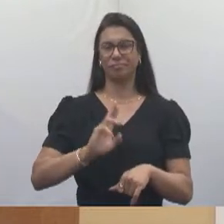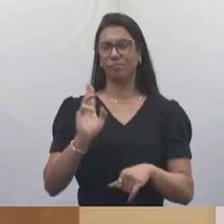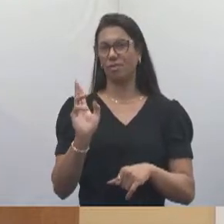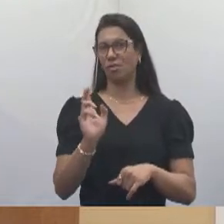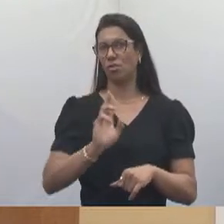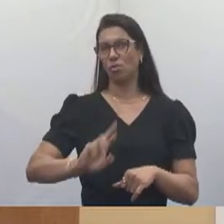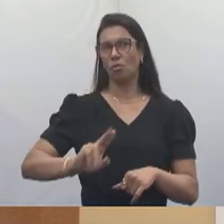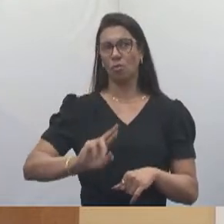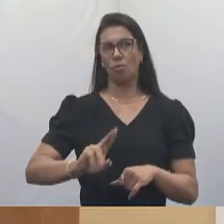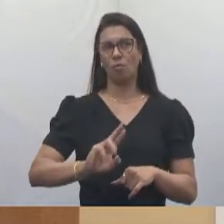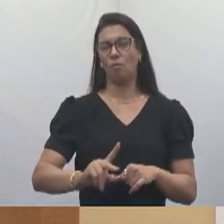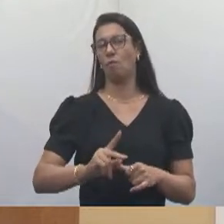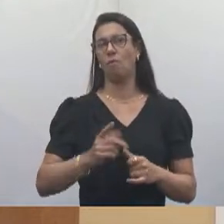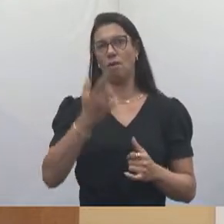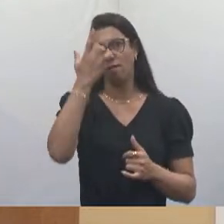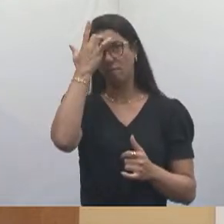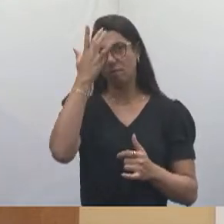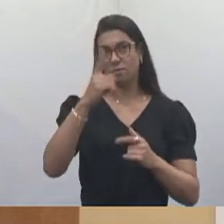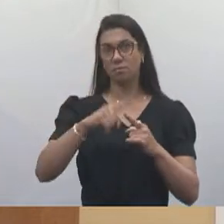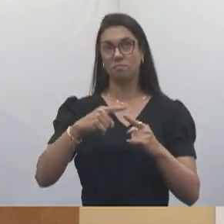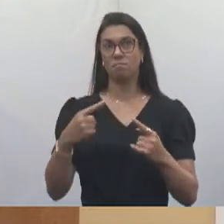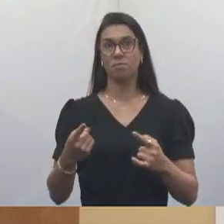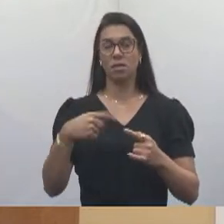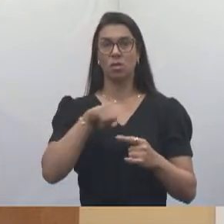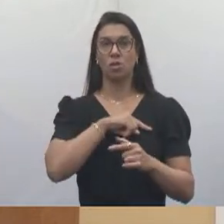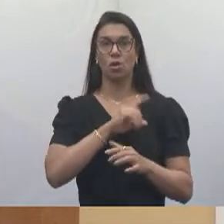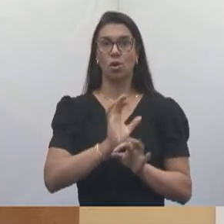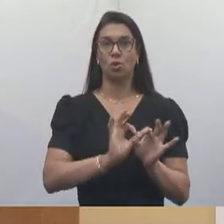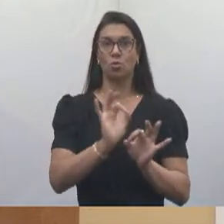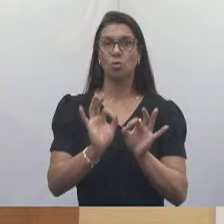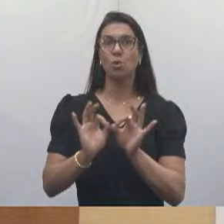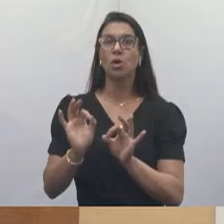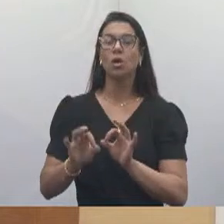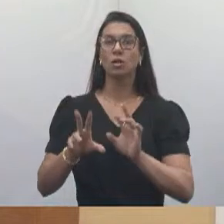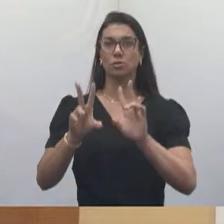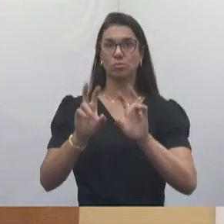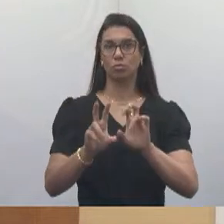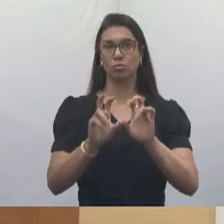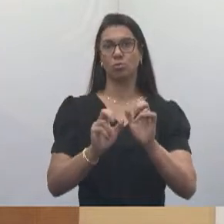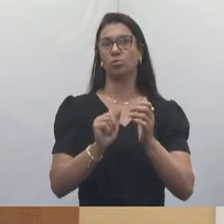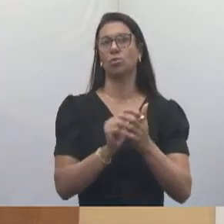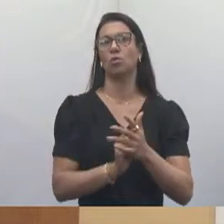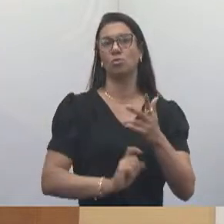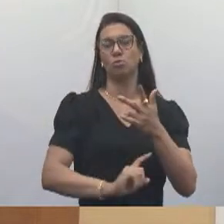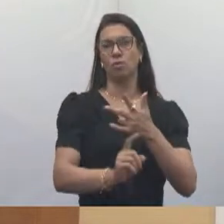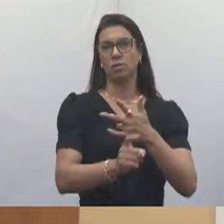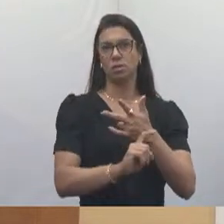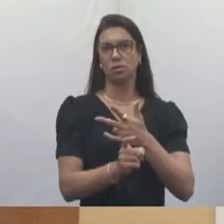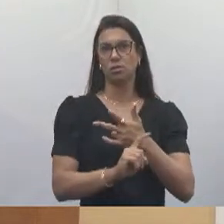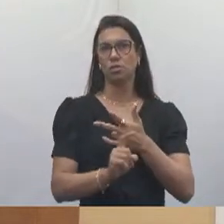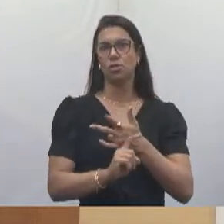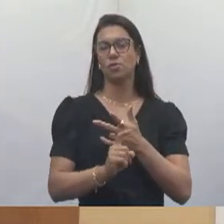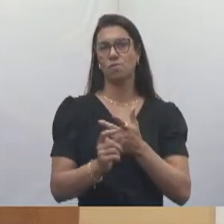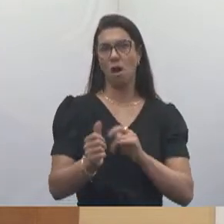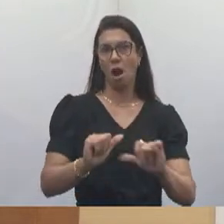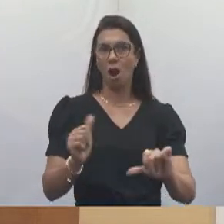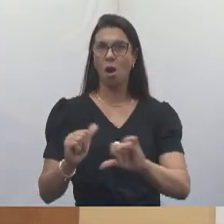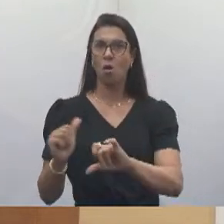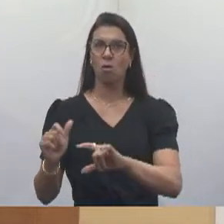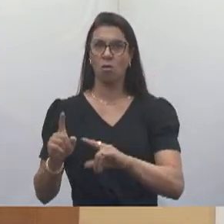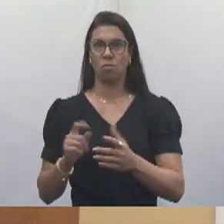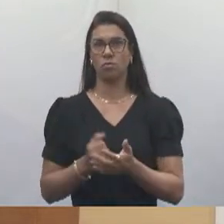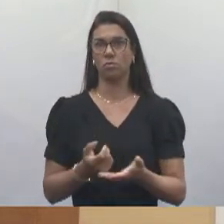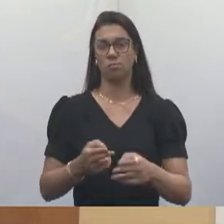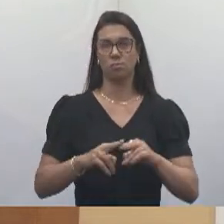uns e desagrada os outros, só que nós estamos julgando a conta do executivo aqui, e eu me sinto na